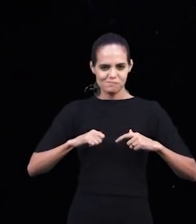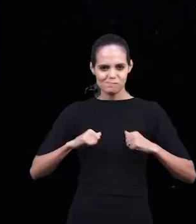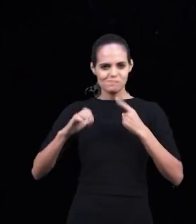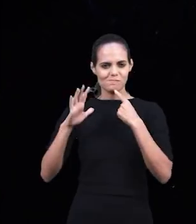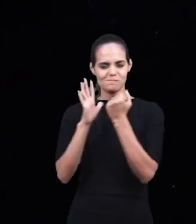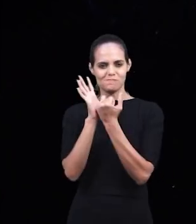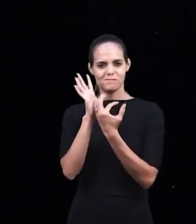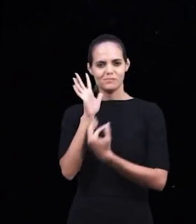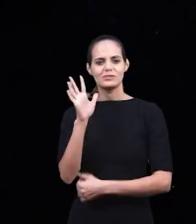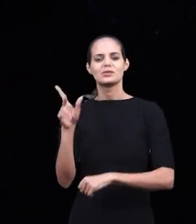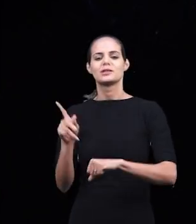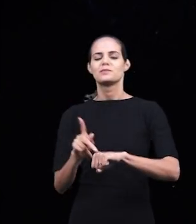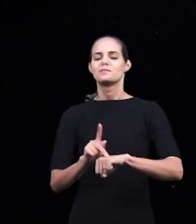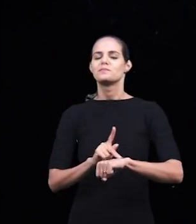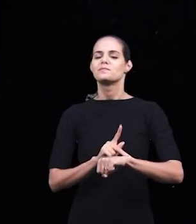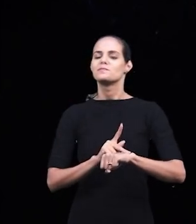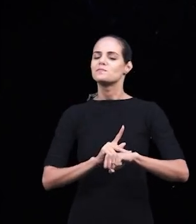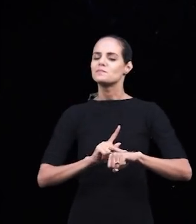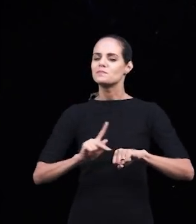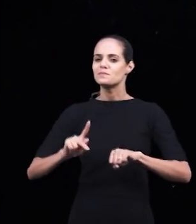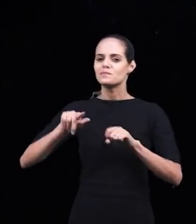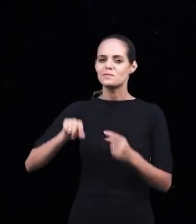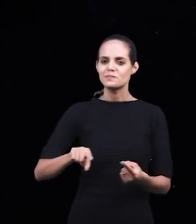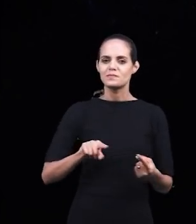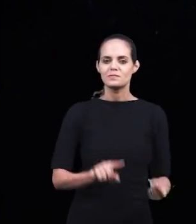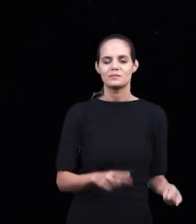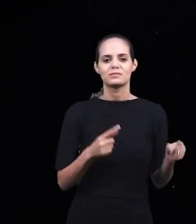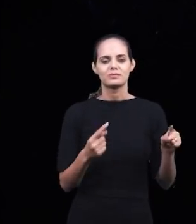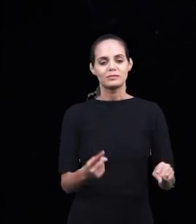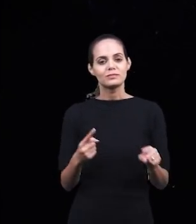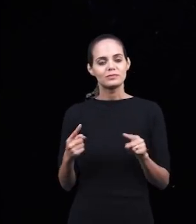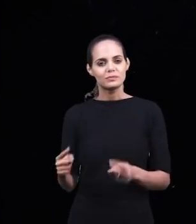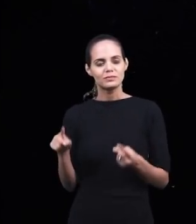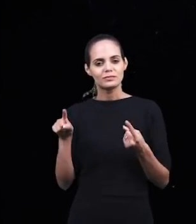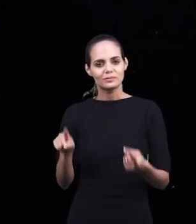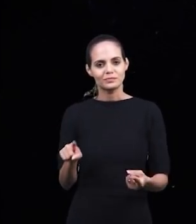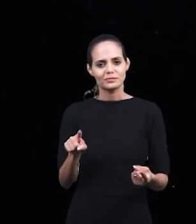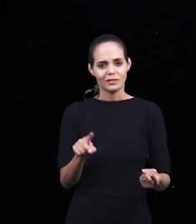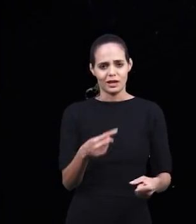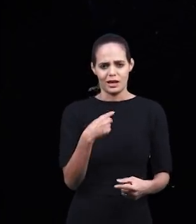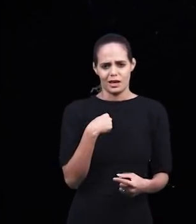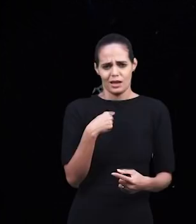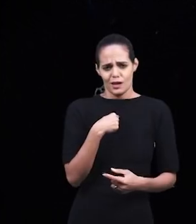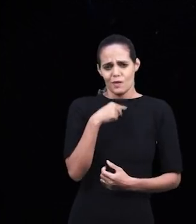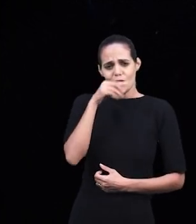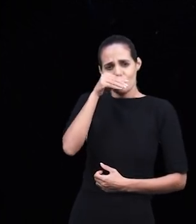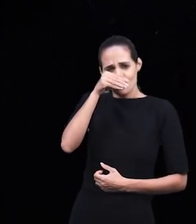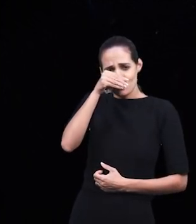carmesim. Tão fraco